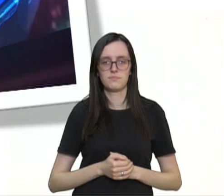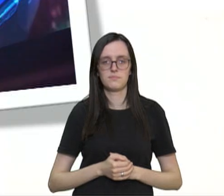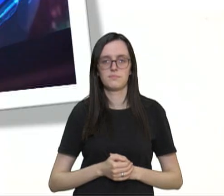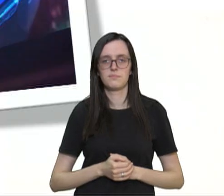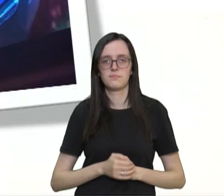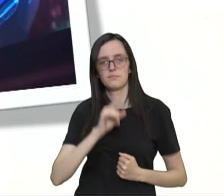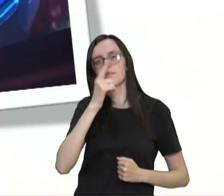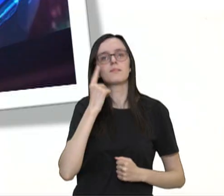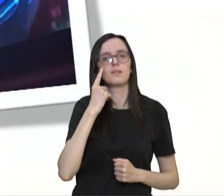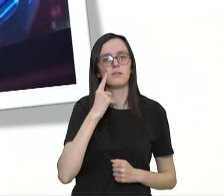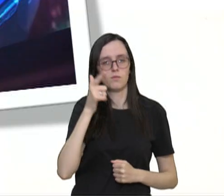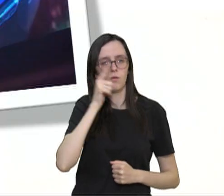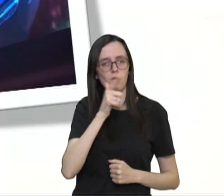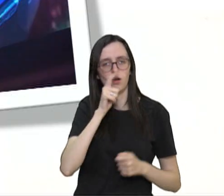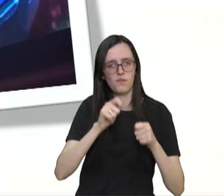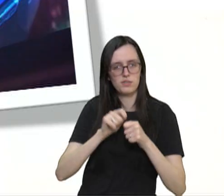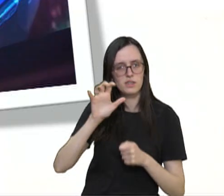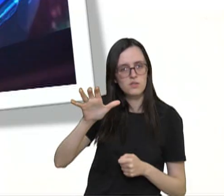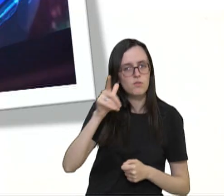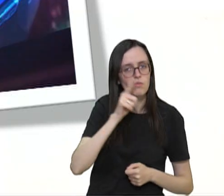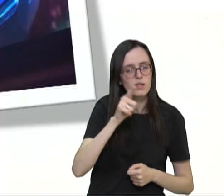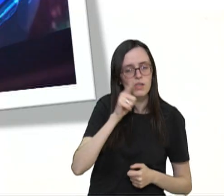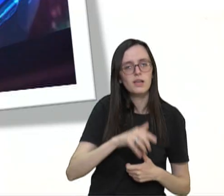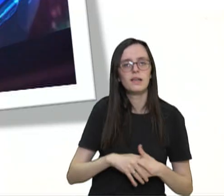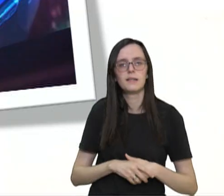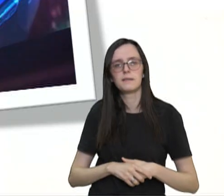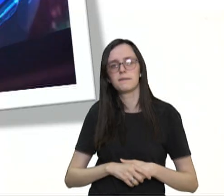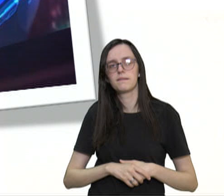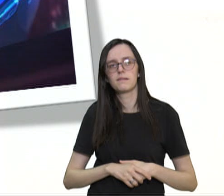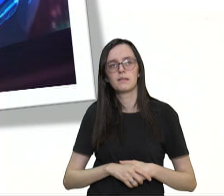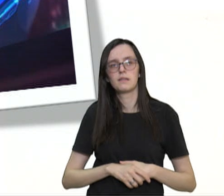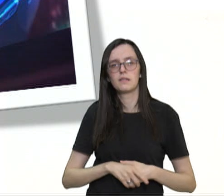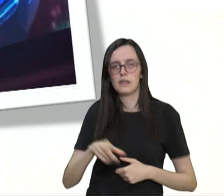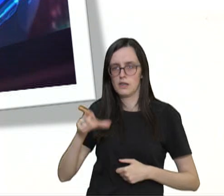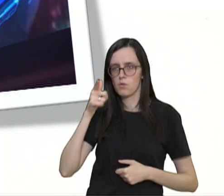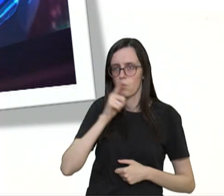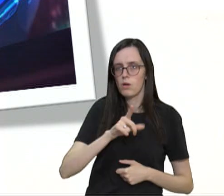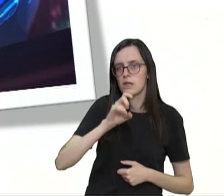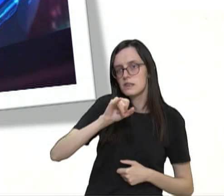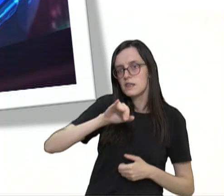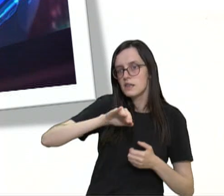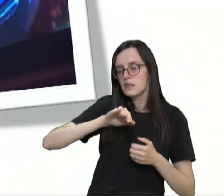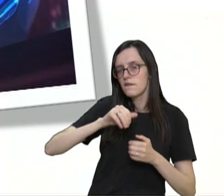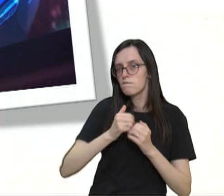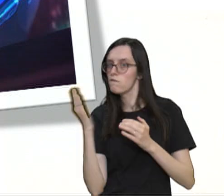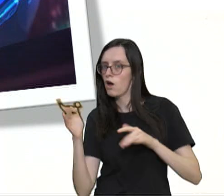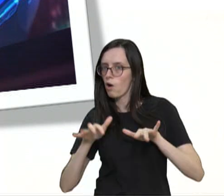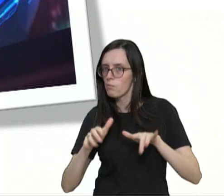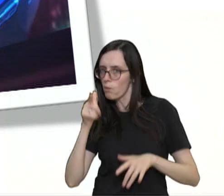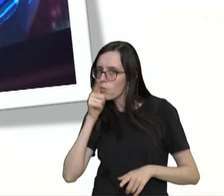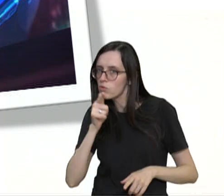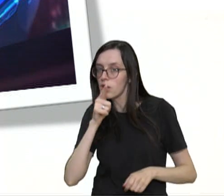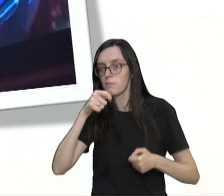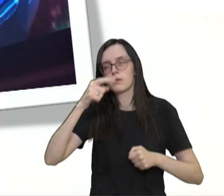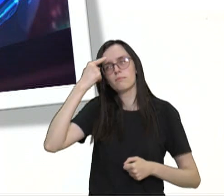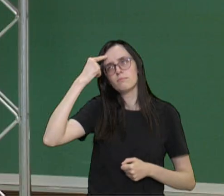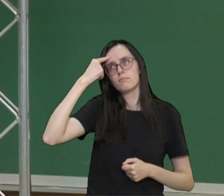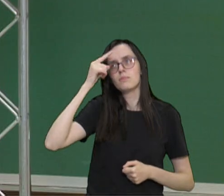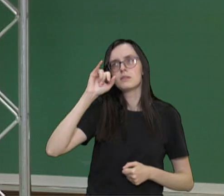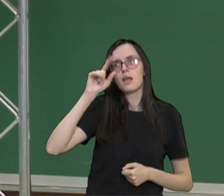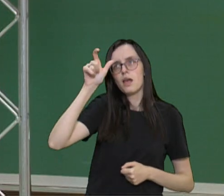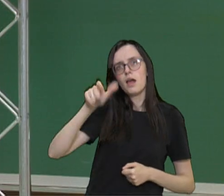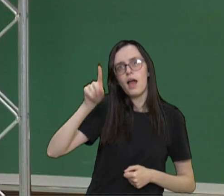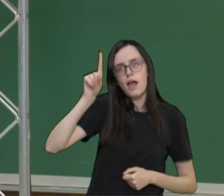Olha lá, você consegue fazer isso? Se não for no computador? É isso que você tem que parar e se perguntar para saber